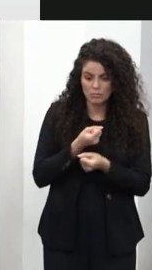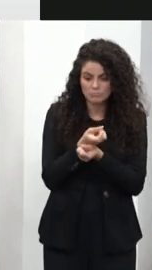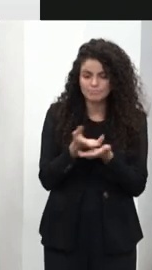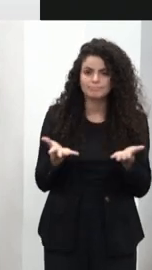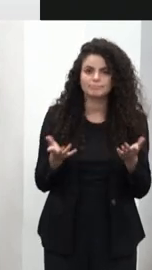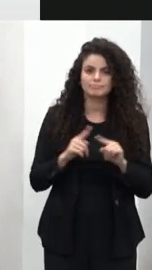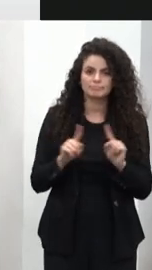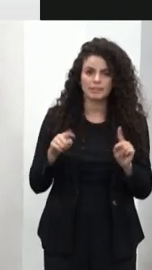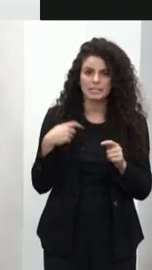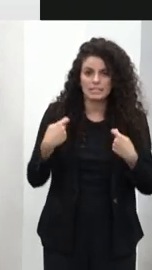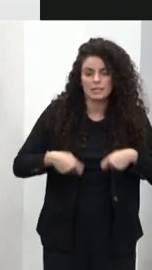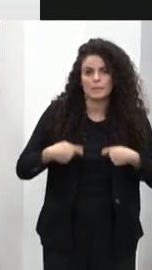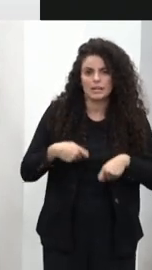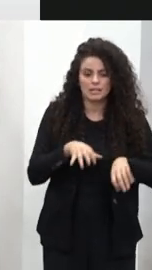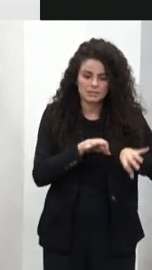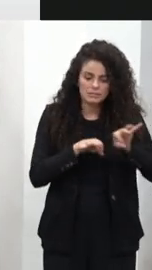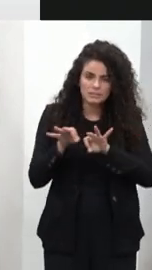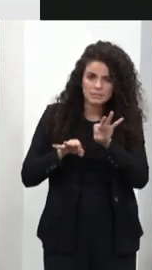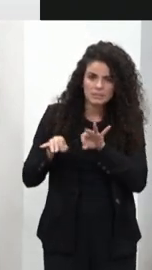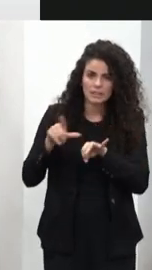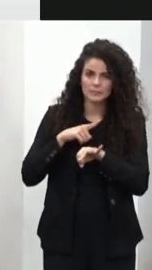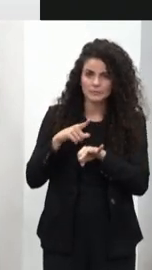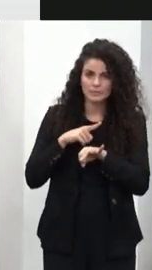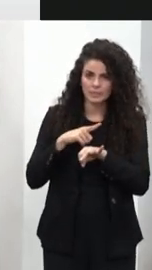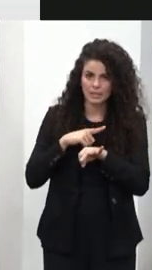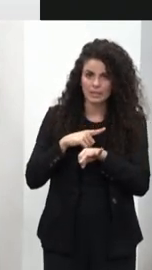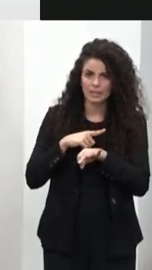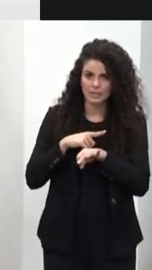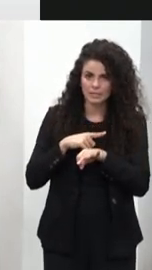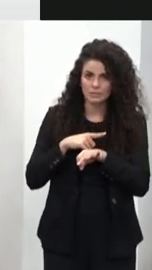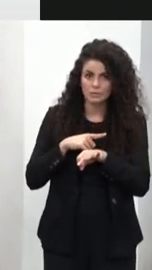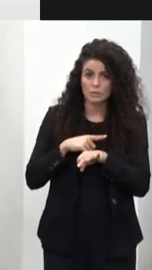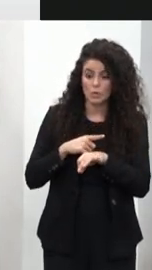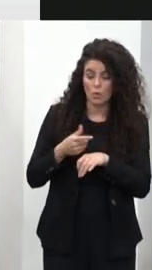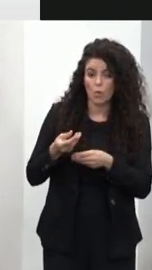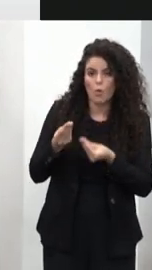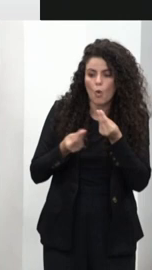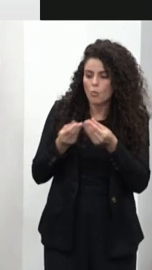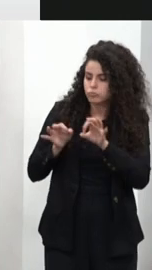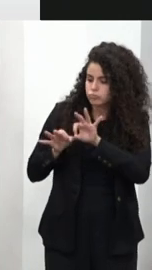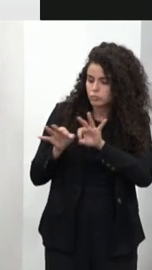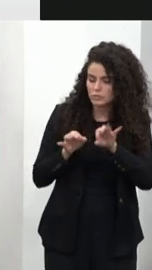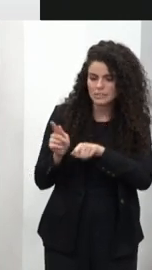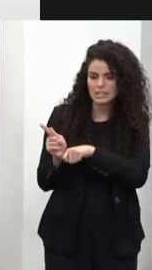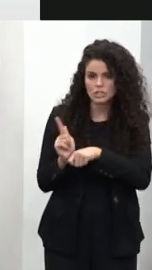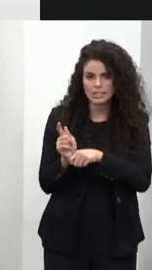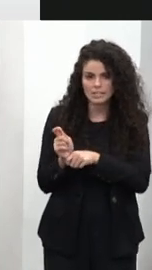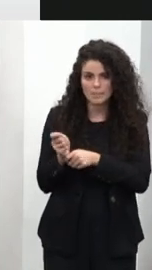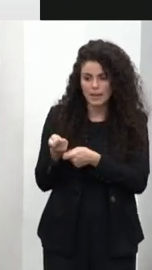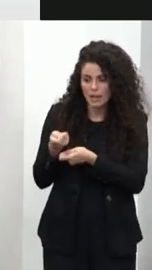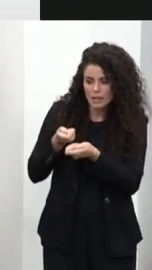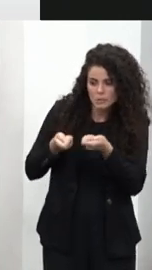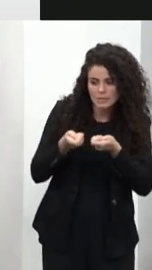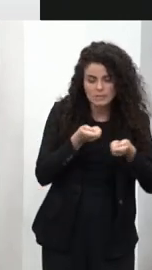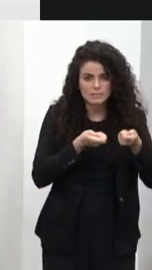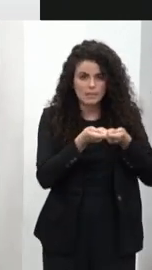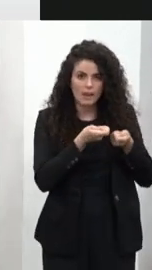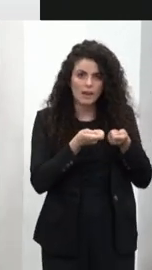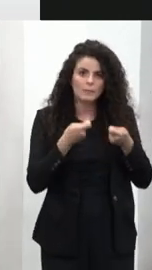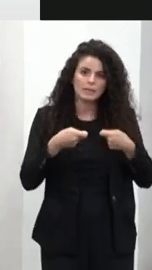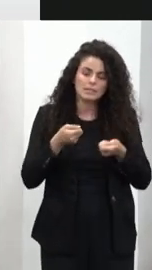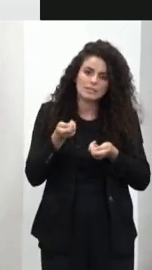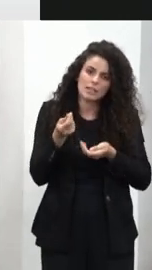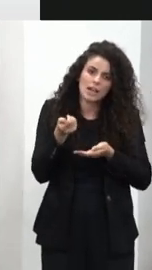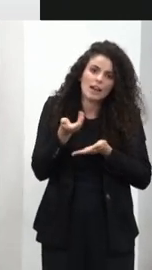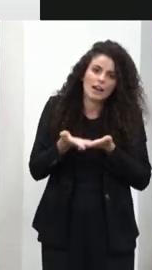Mas a gente precisa de imediato chegando os recursos para a própria operacionalização para administração de tudo a gente vai precisar já realizar gastos então assim é